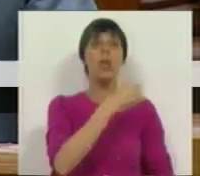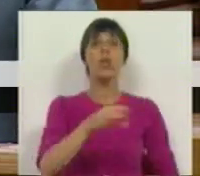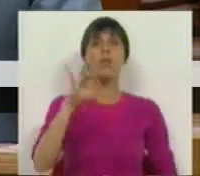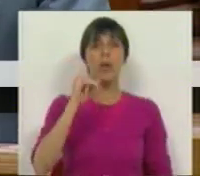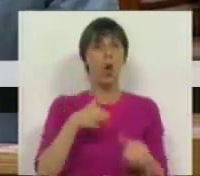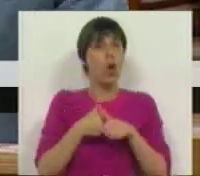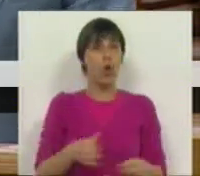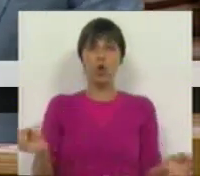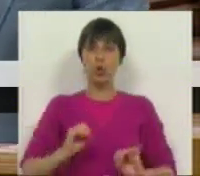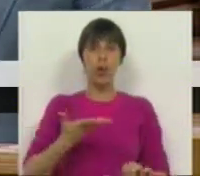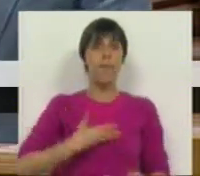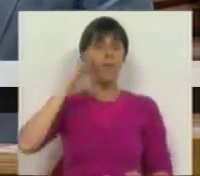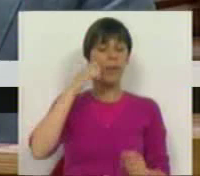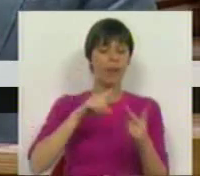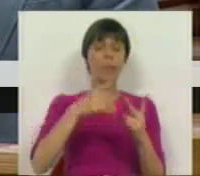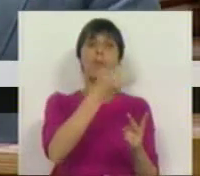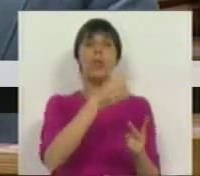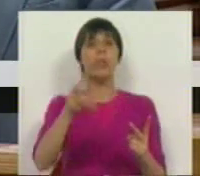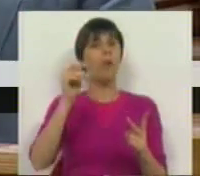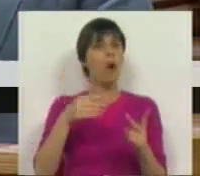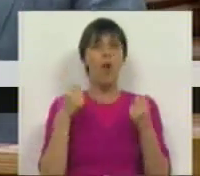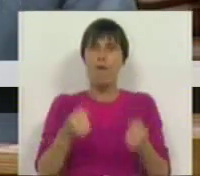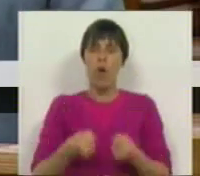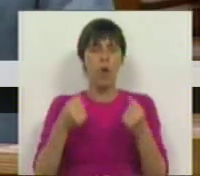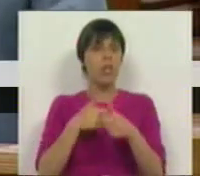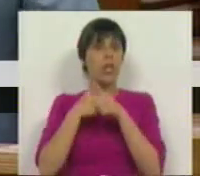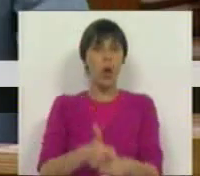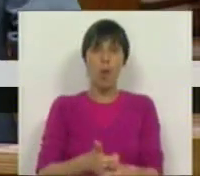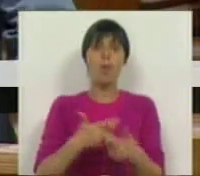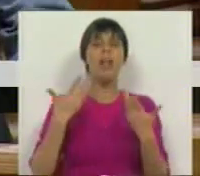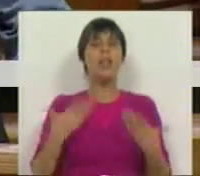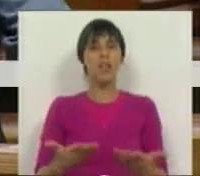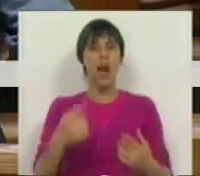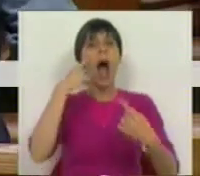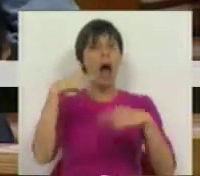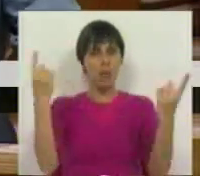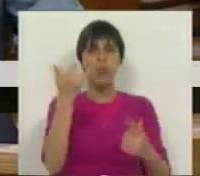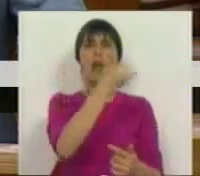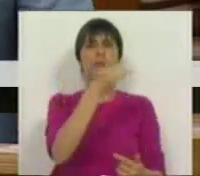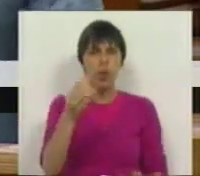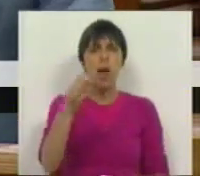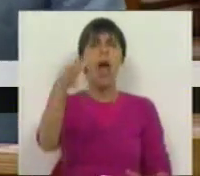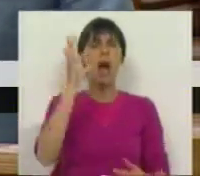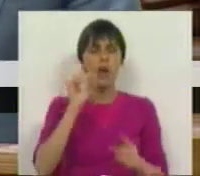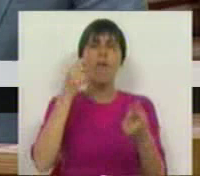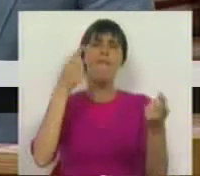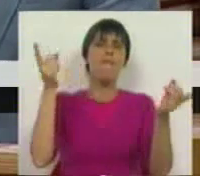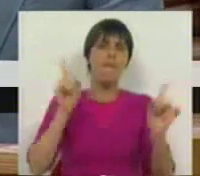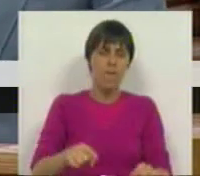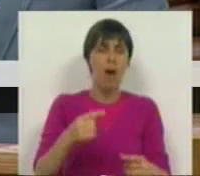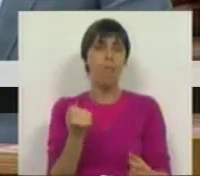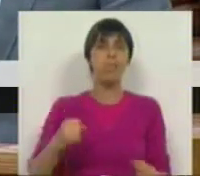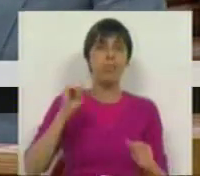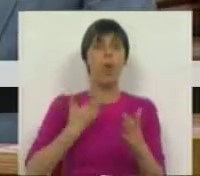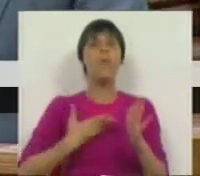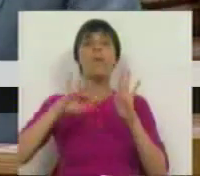não cumpriram o déficit, em 2013 não vão cumprir o déficit e já está anunciado que em 2014 novamente vão